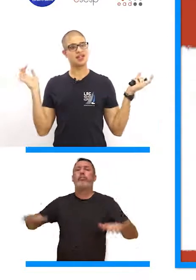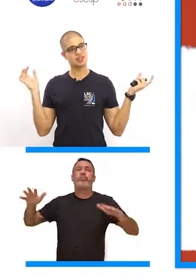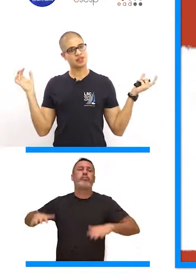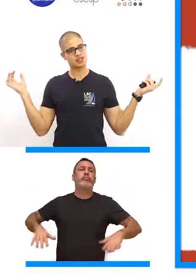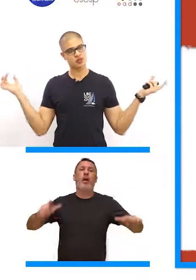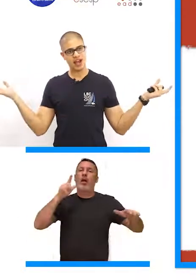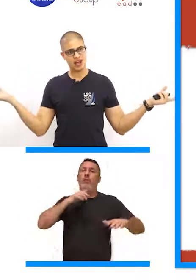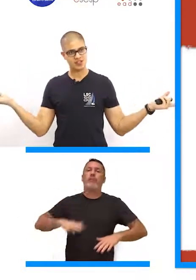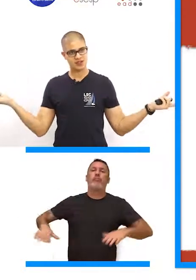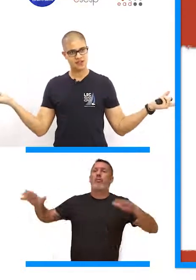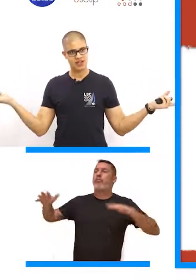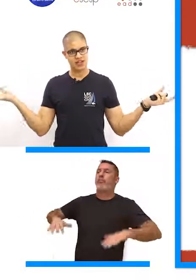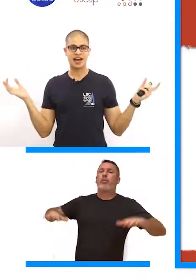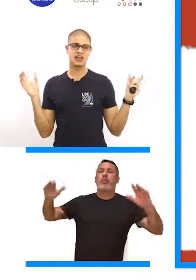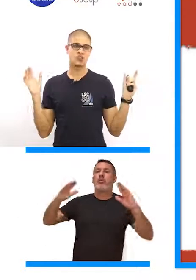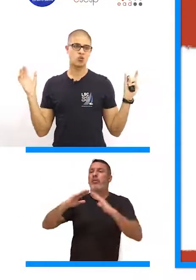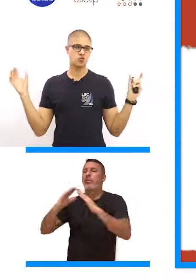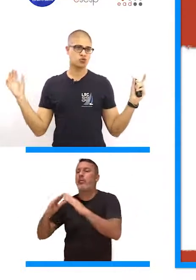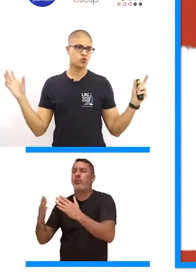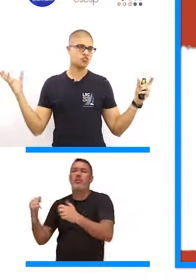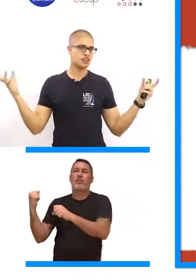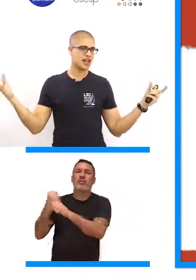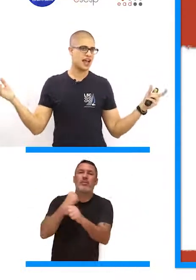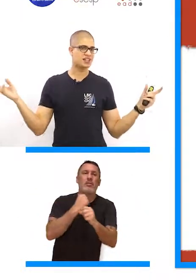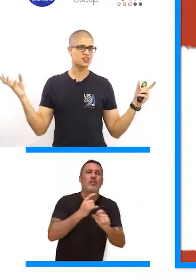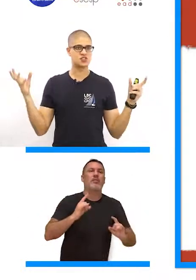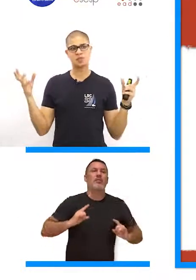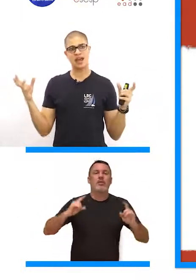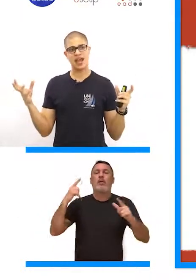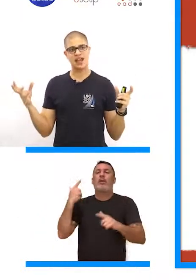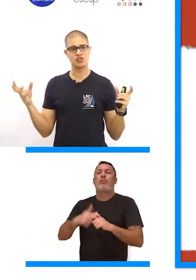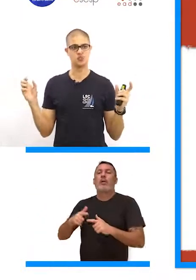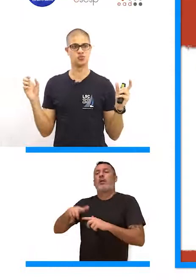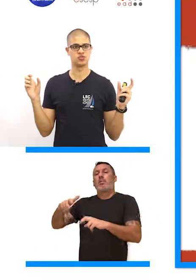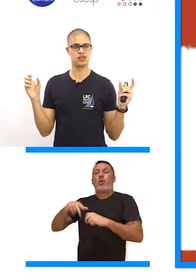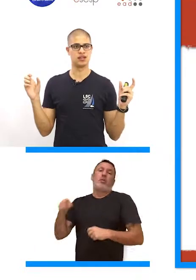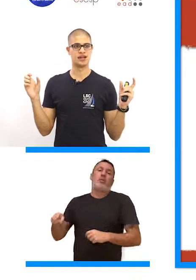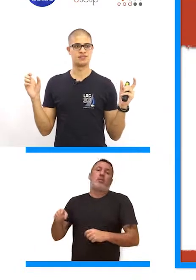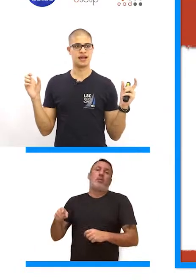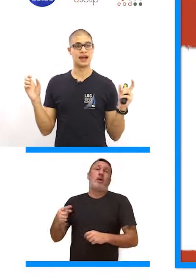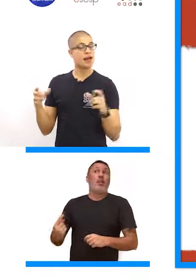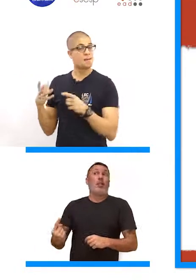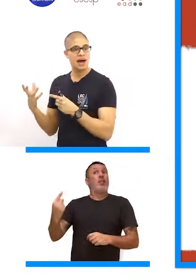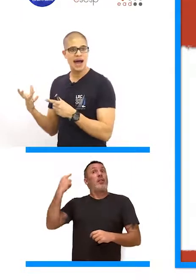que são áreas habitacionais, áreas de construções de casas, prédios,